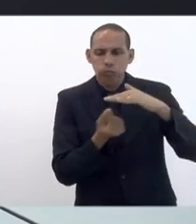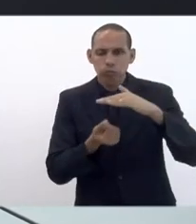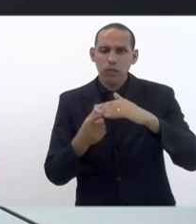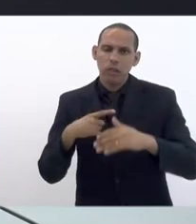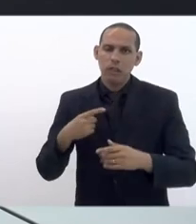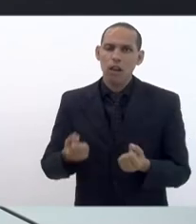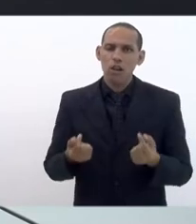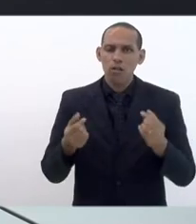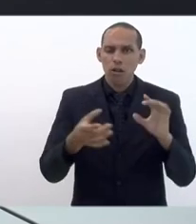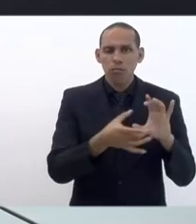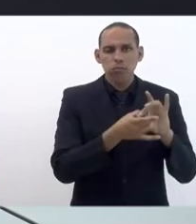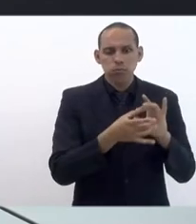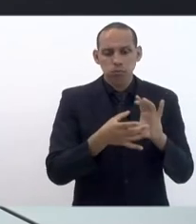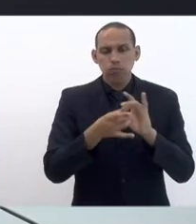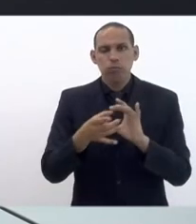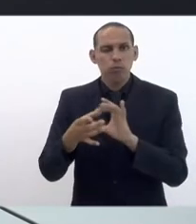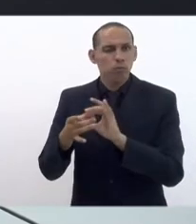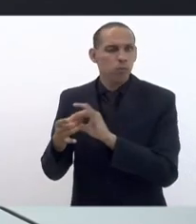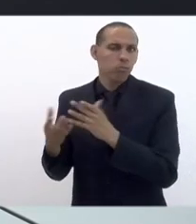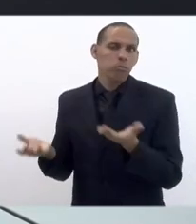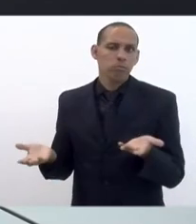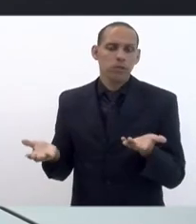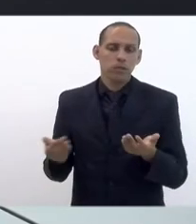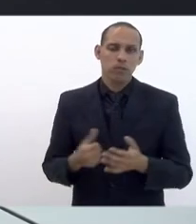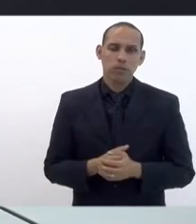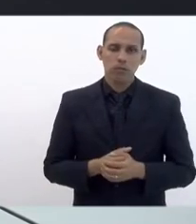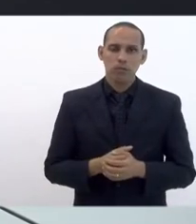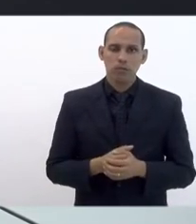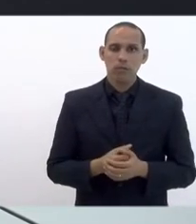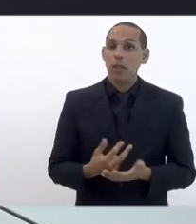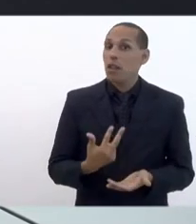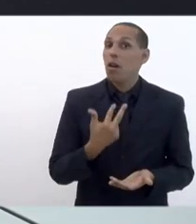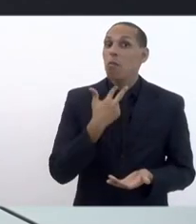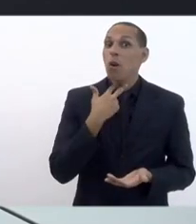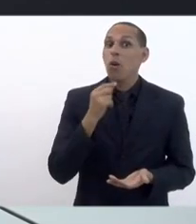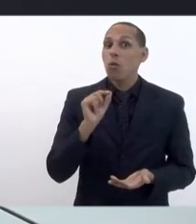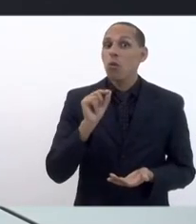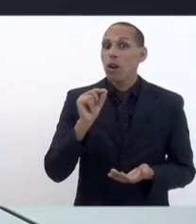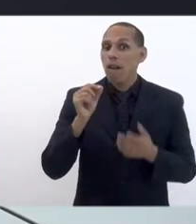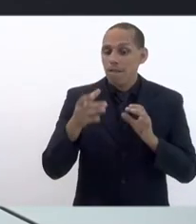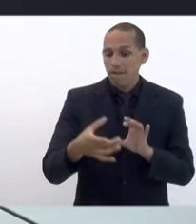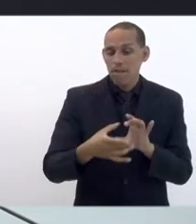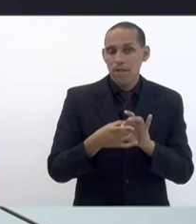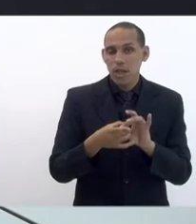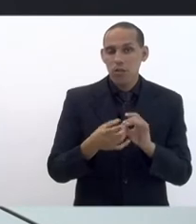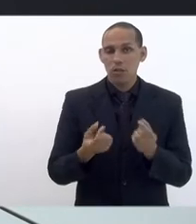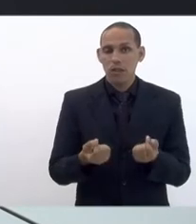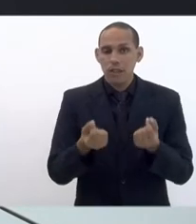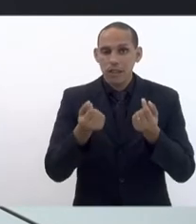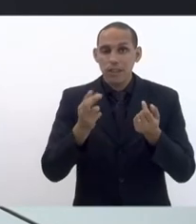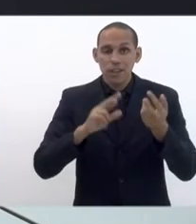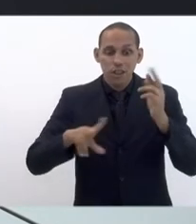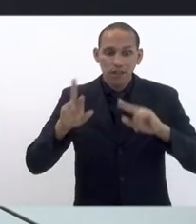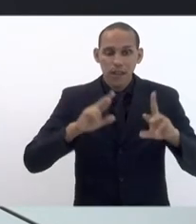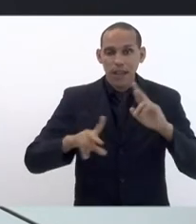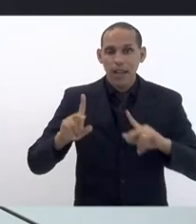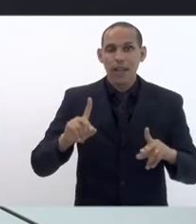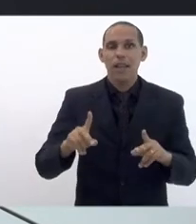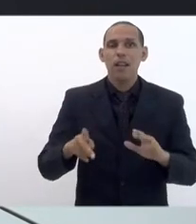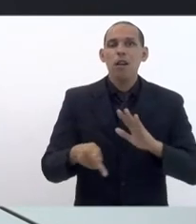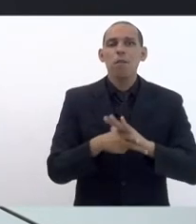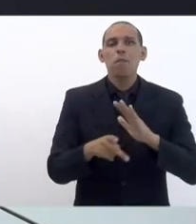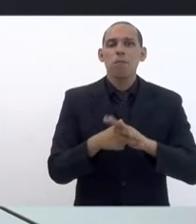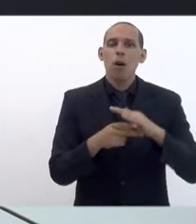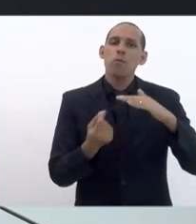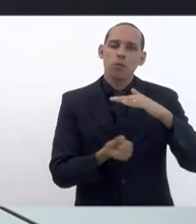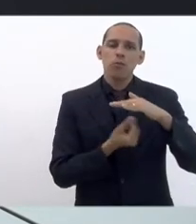vinculadas. Lógico. Não pode é vincular receitas diversas da natureza do fundo. Não,